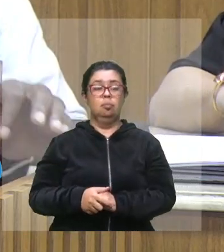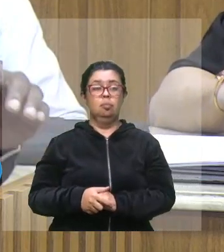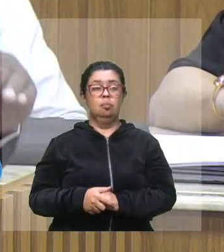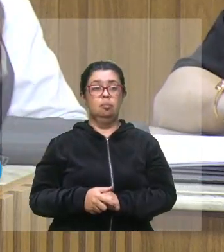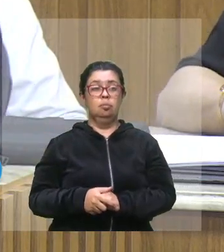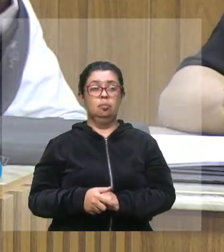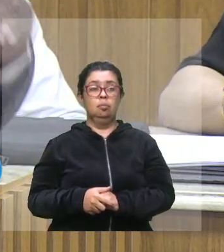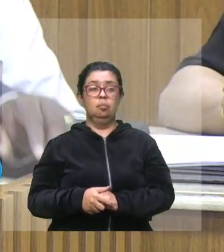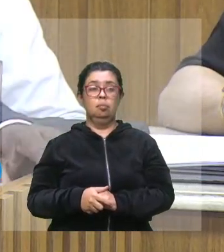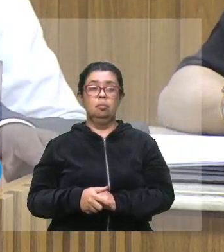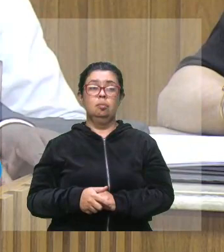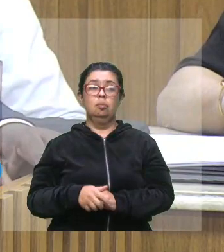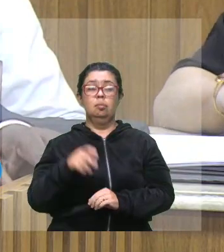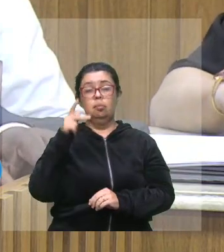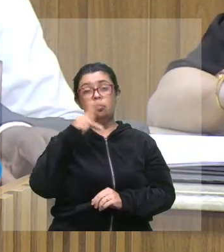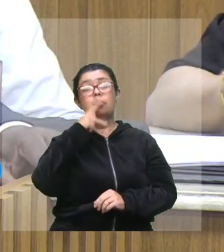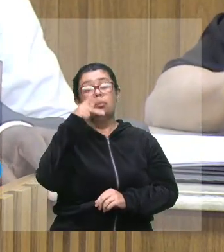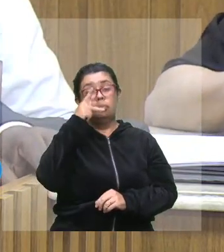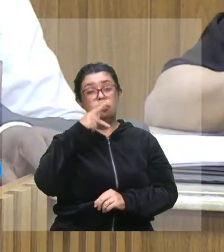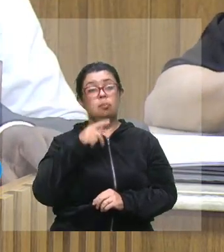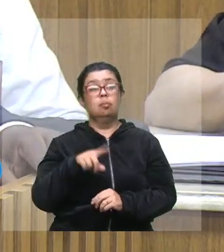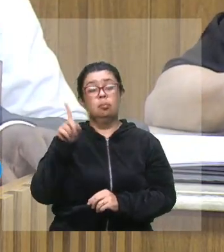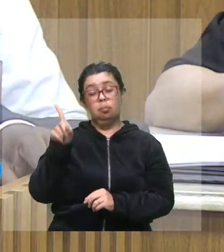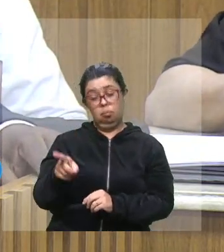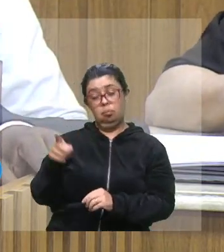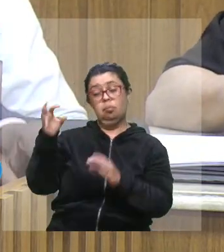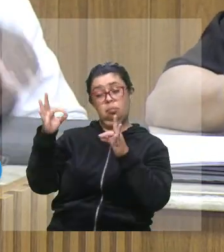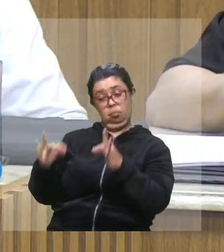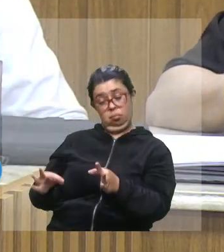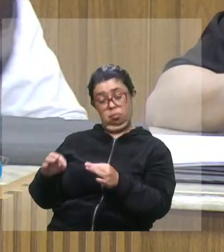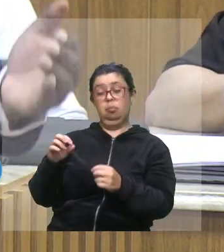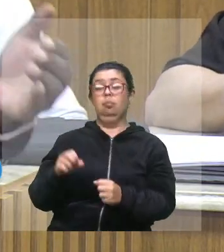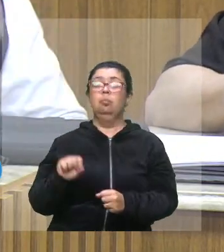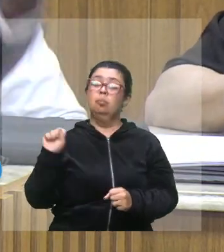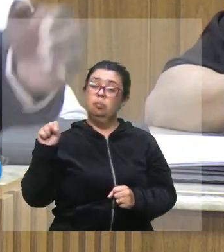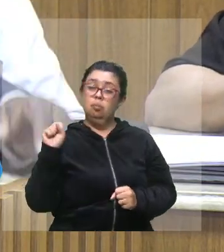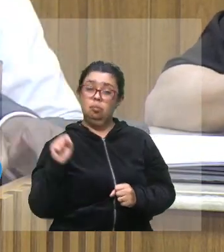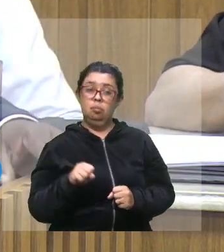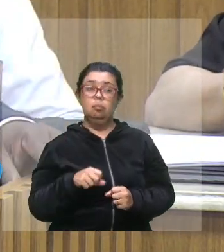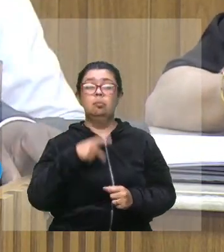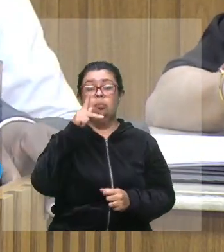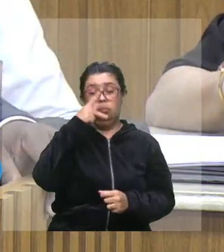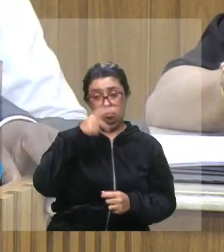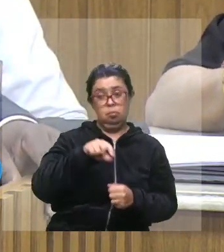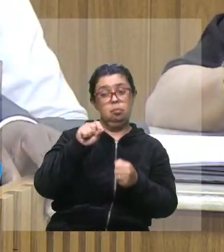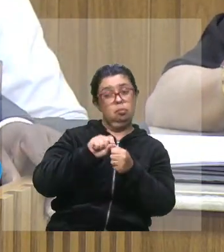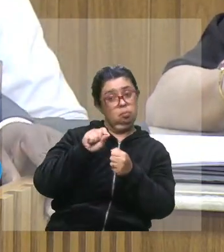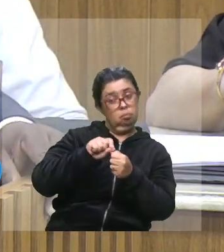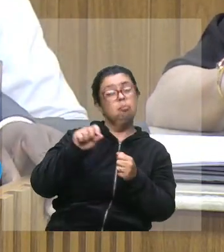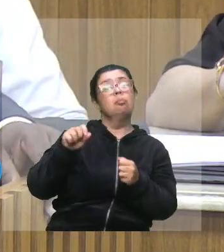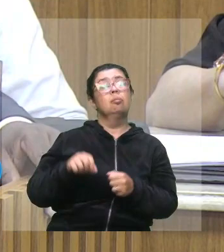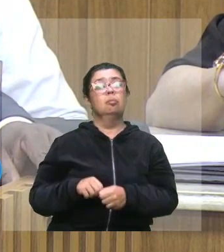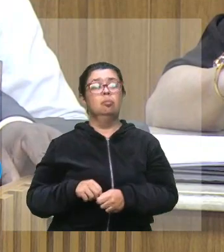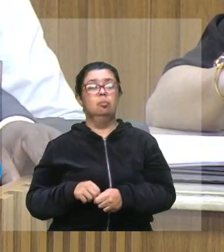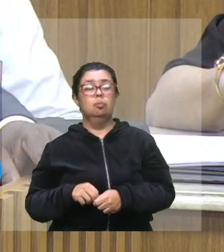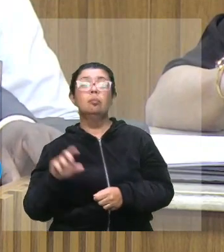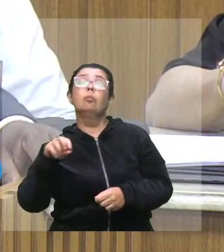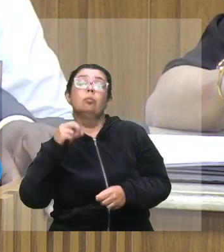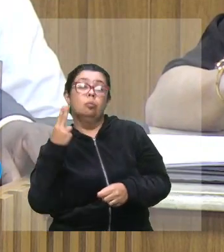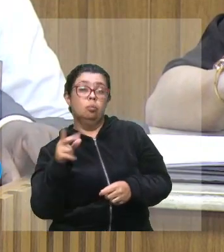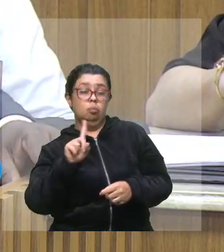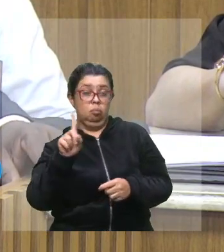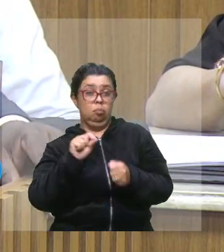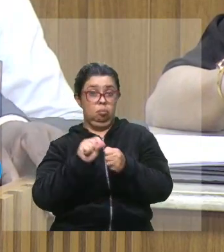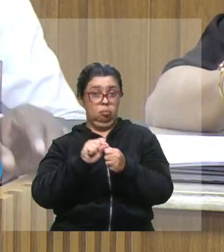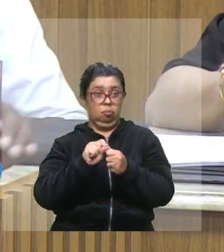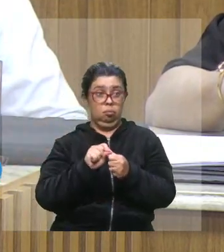eu gosto de colocar na balança. O que é, o que não é, não é. Está fazendo, está fazendo. Se não está fazendo, vão cobrar para ser feito. E ser